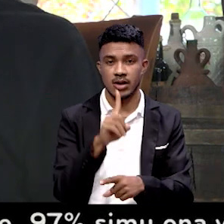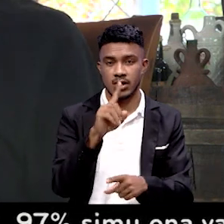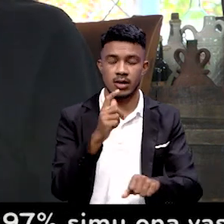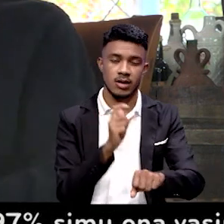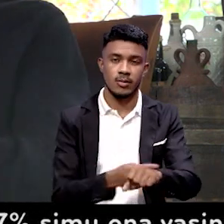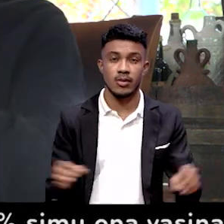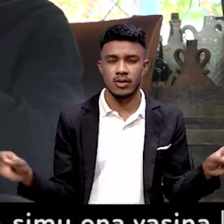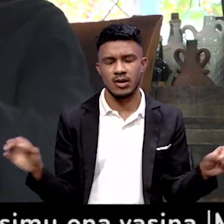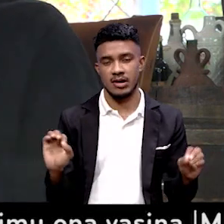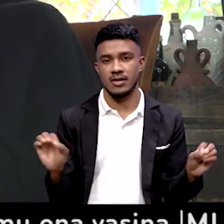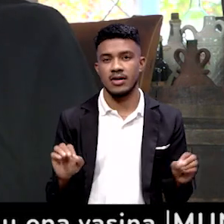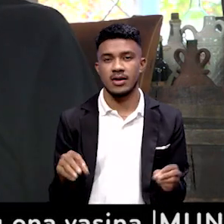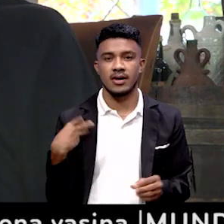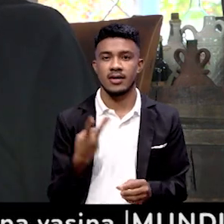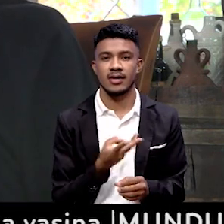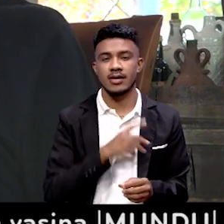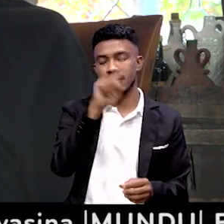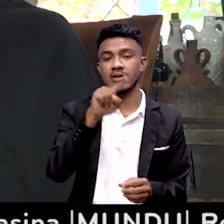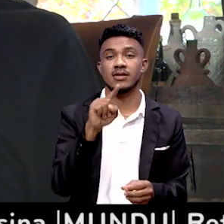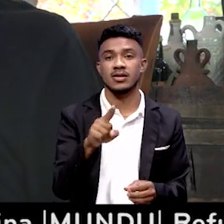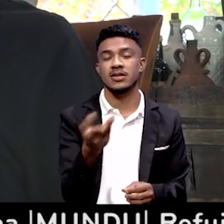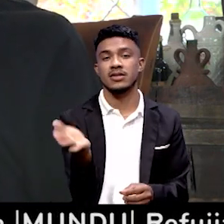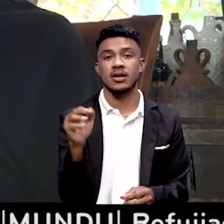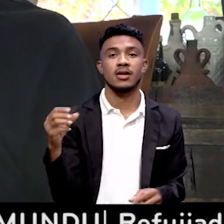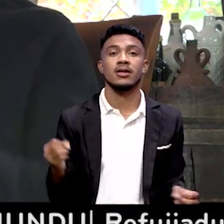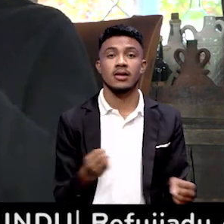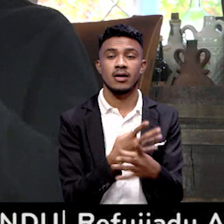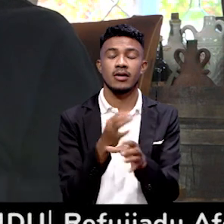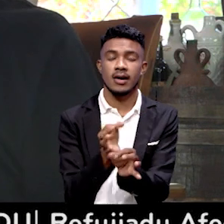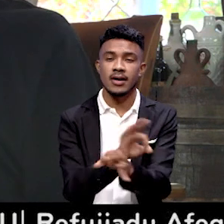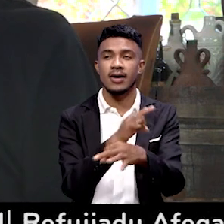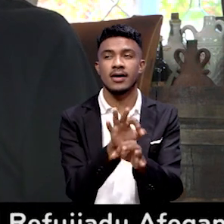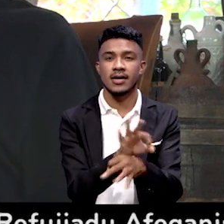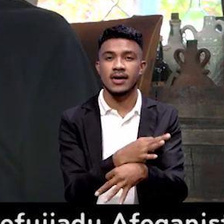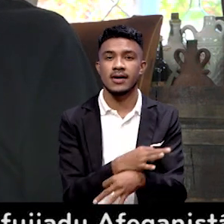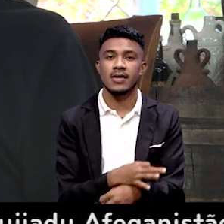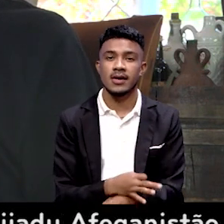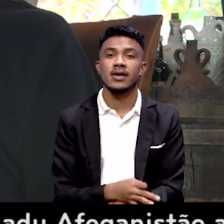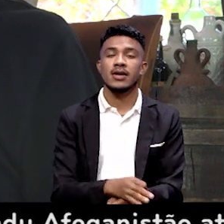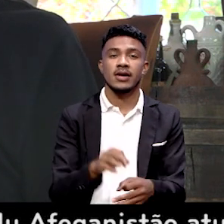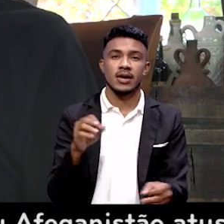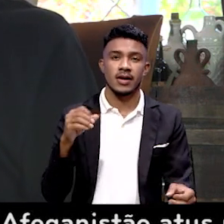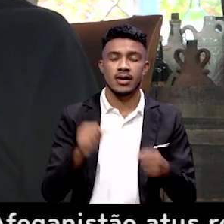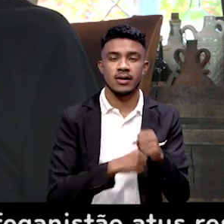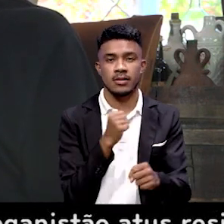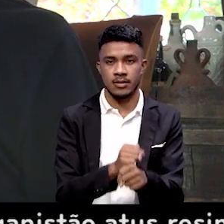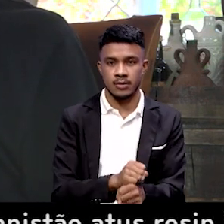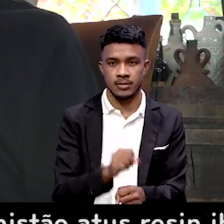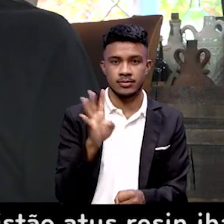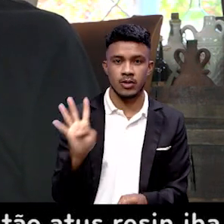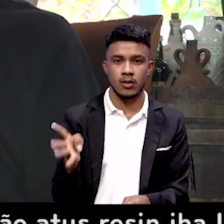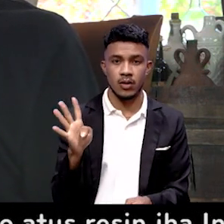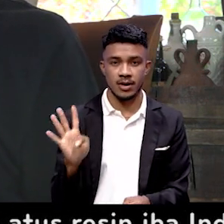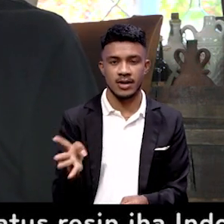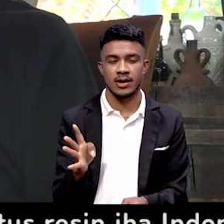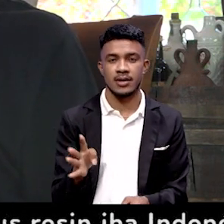aí, a questão Sahara Ocidental. A dia, quase 40 anos ou a dia. A